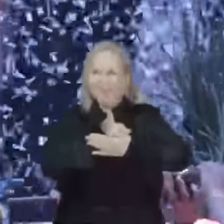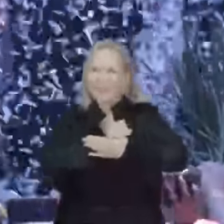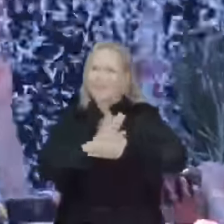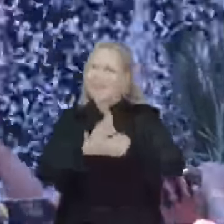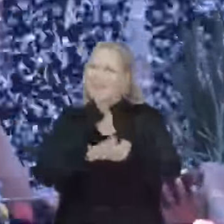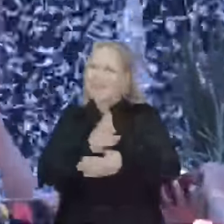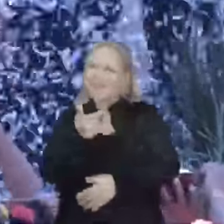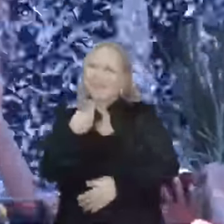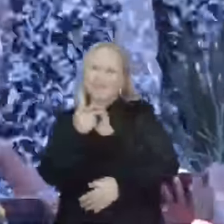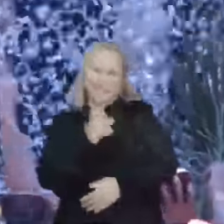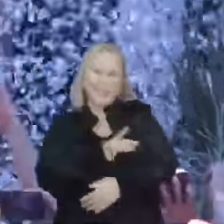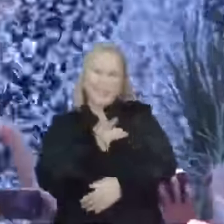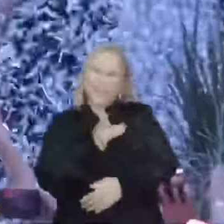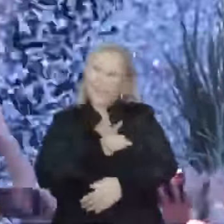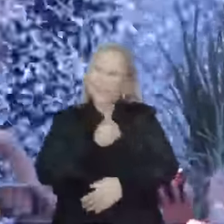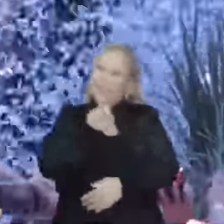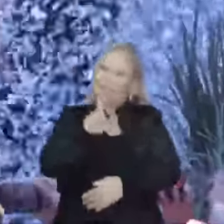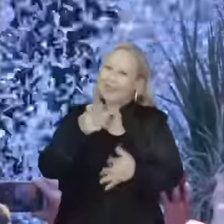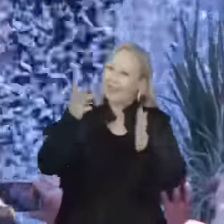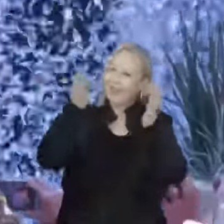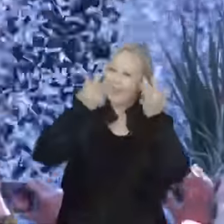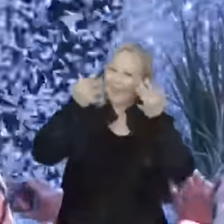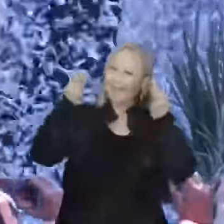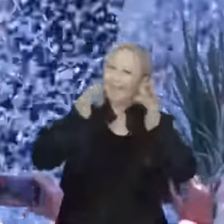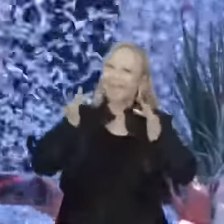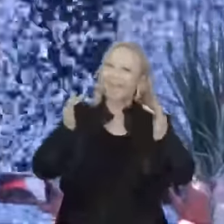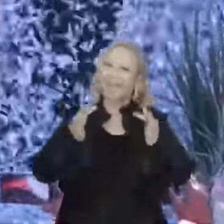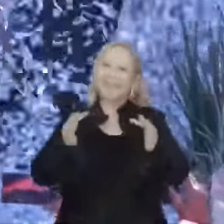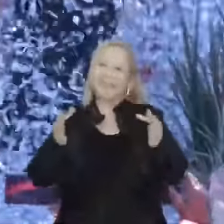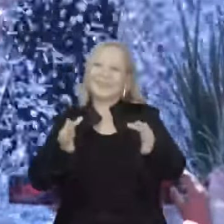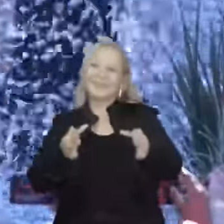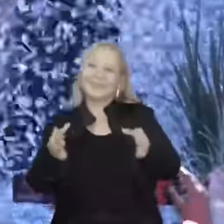de ser feliz.